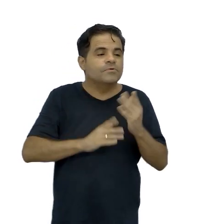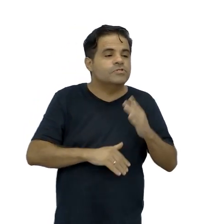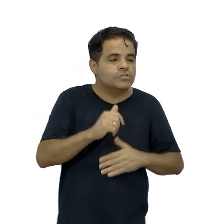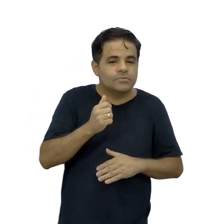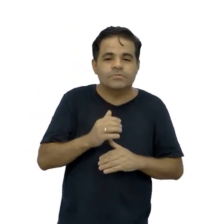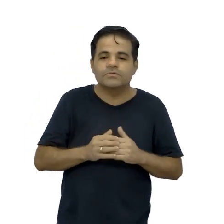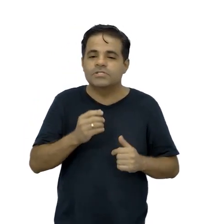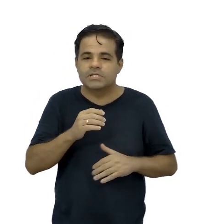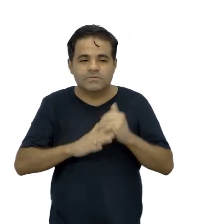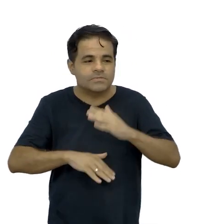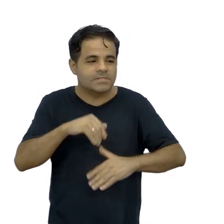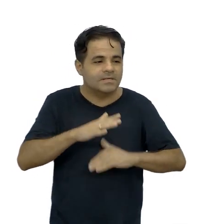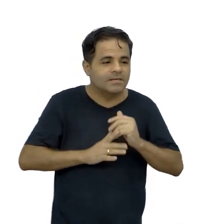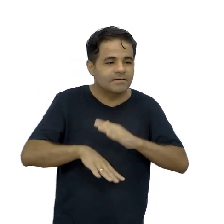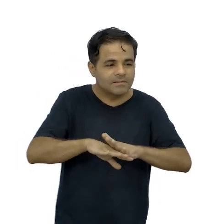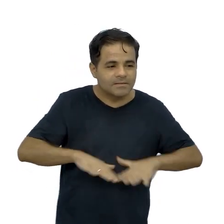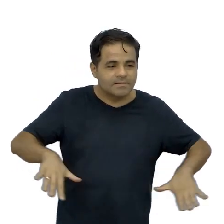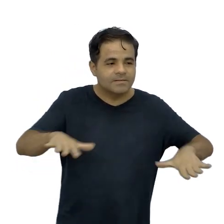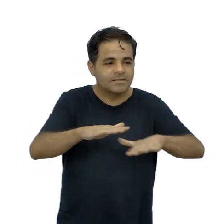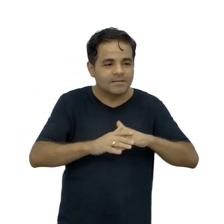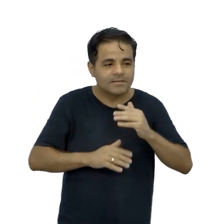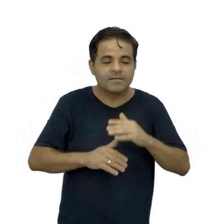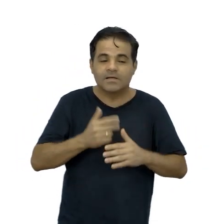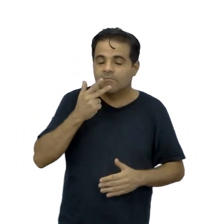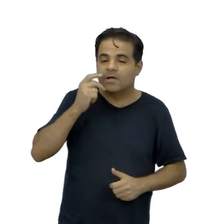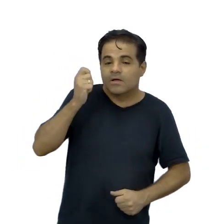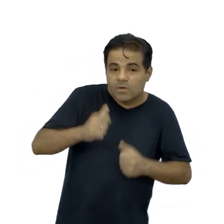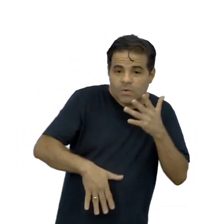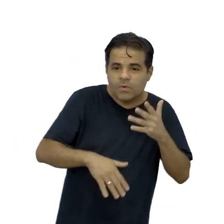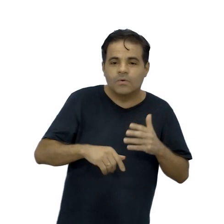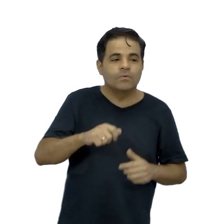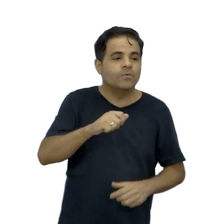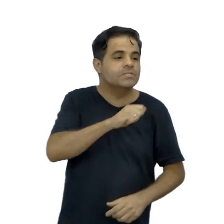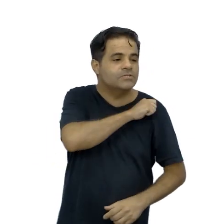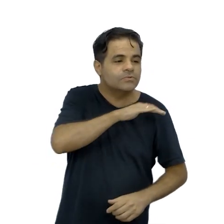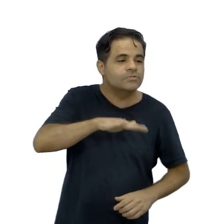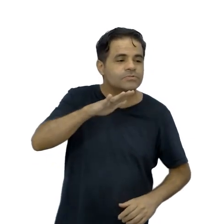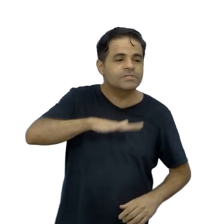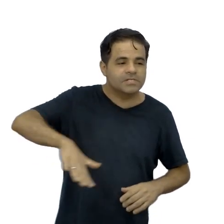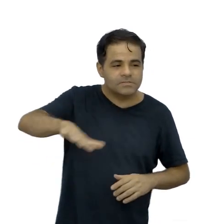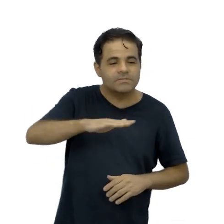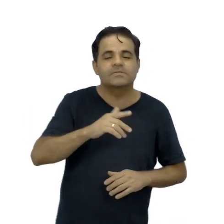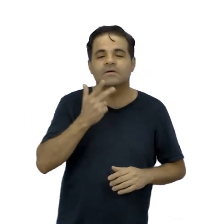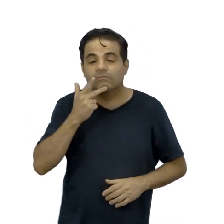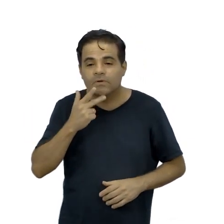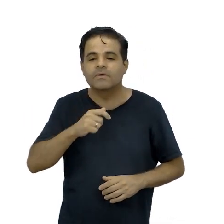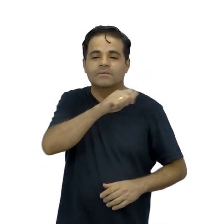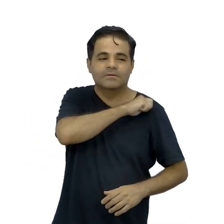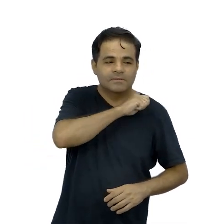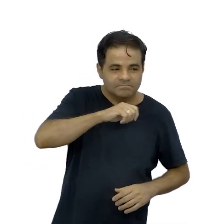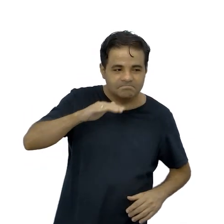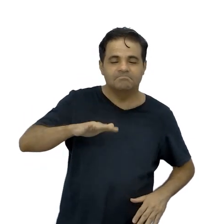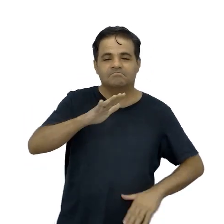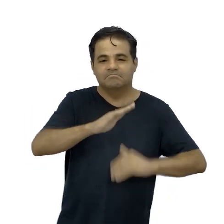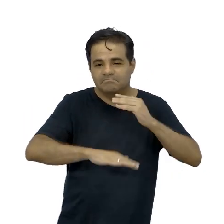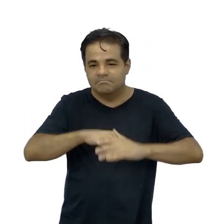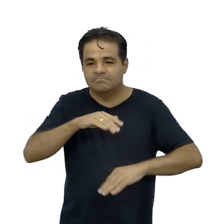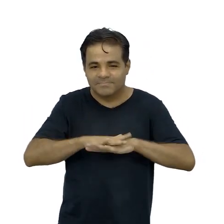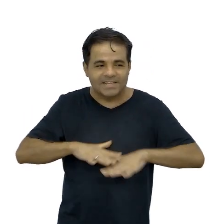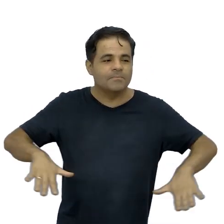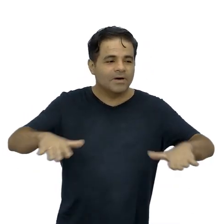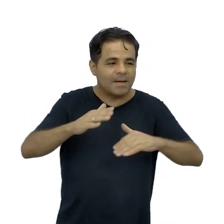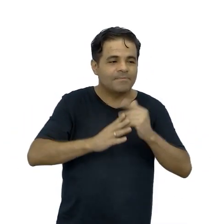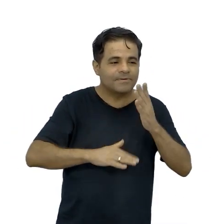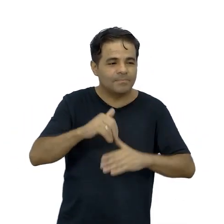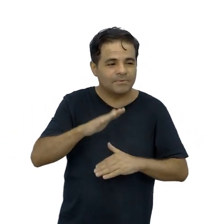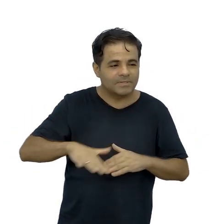aqui algumas para vocês, para a gente refletir juntos, e que o nosso aluno também conhece, mas